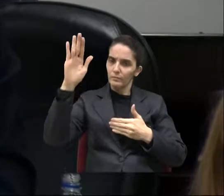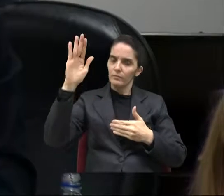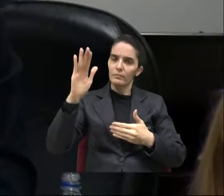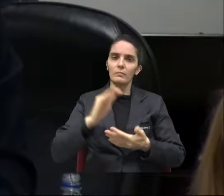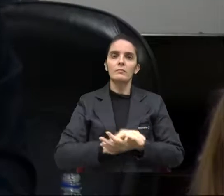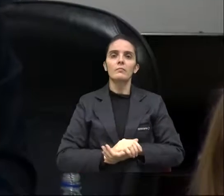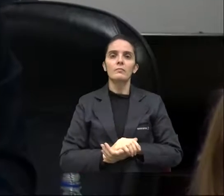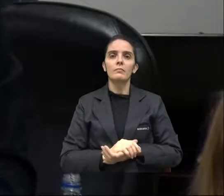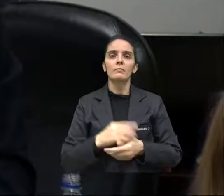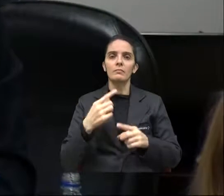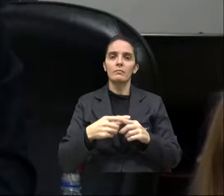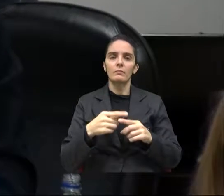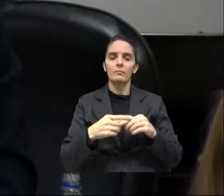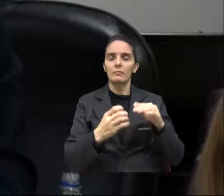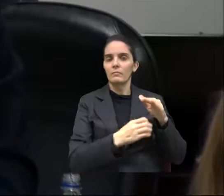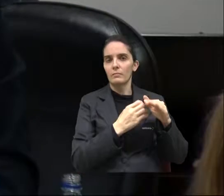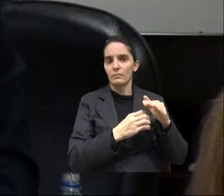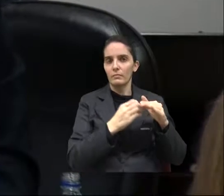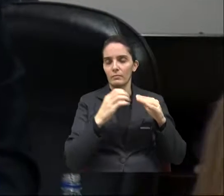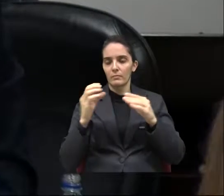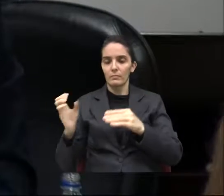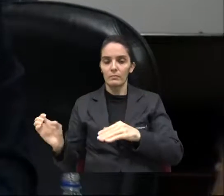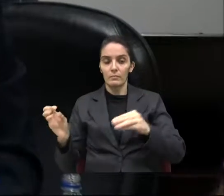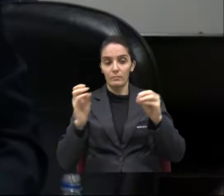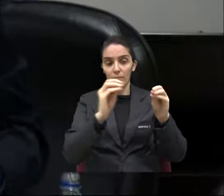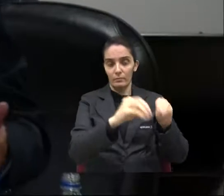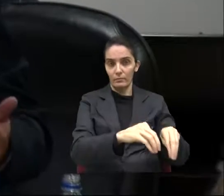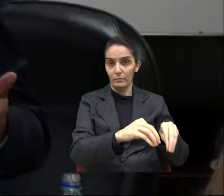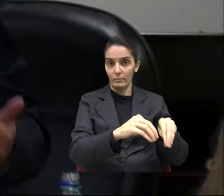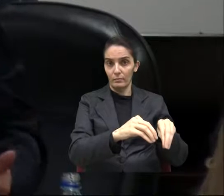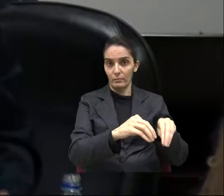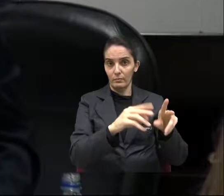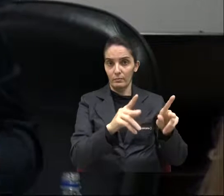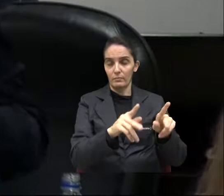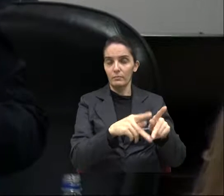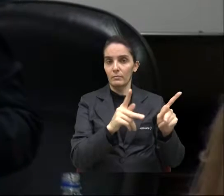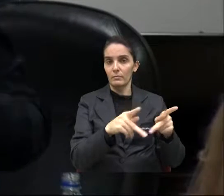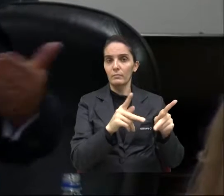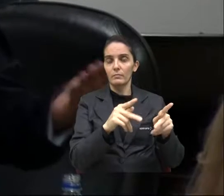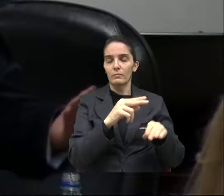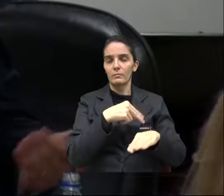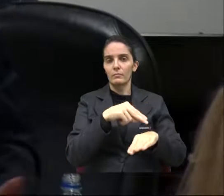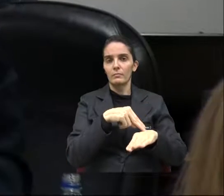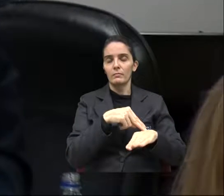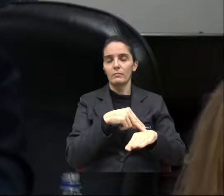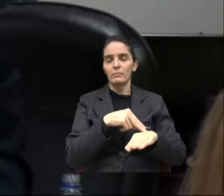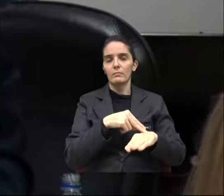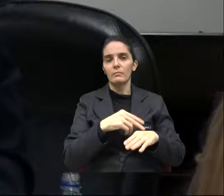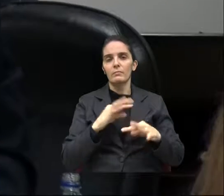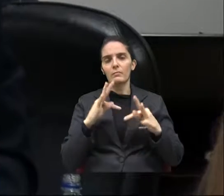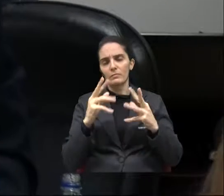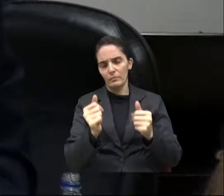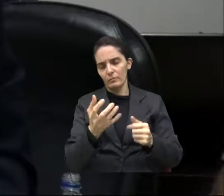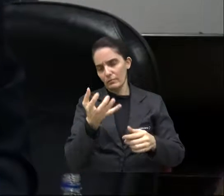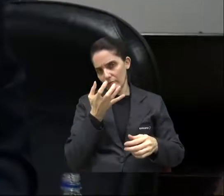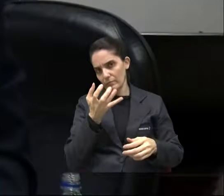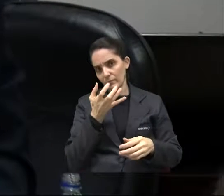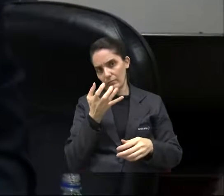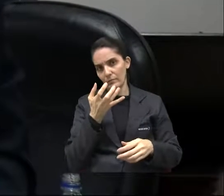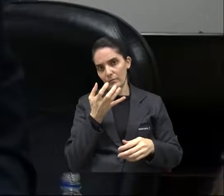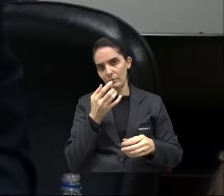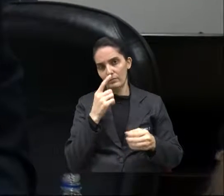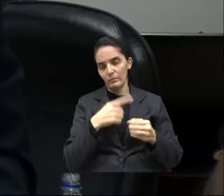agora virão algumas empresas para cá e vai se levantar, que é o desejo não só meu, mas de todos nós, para que